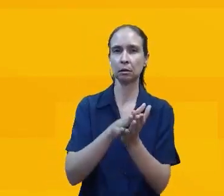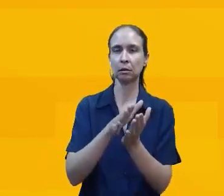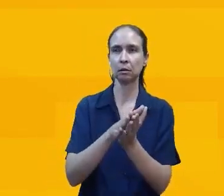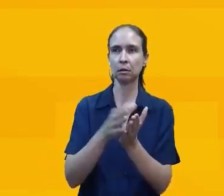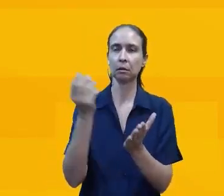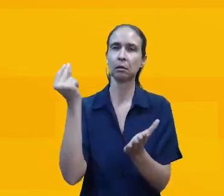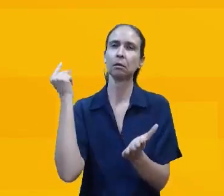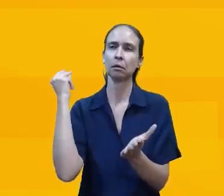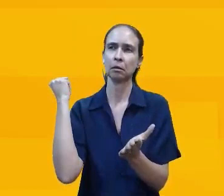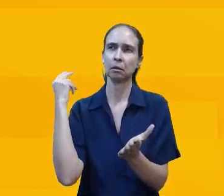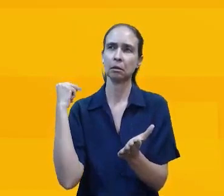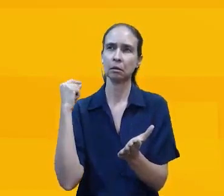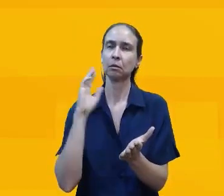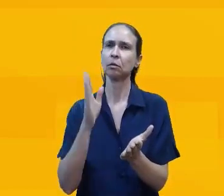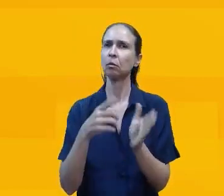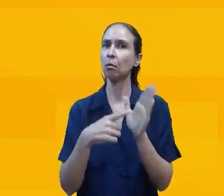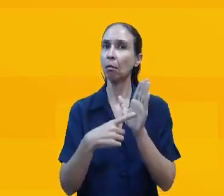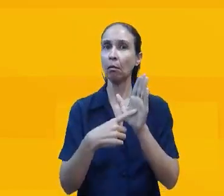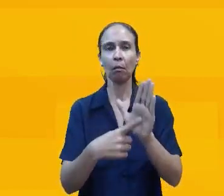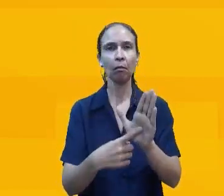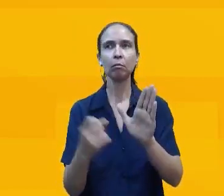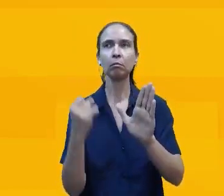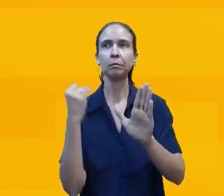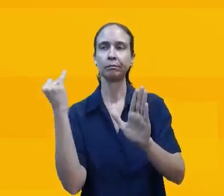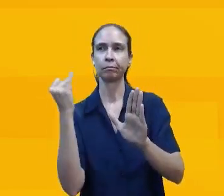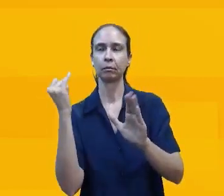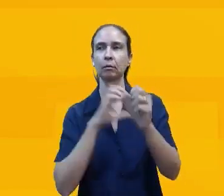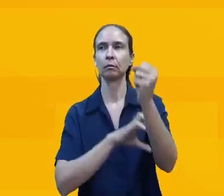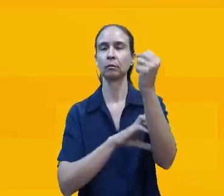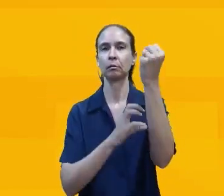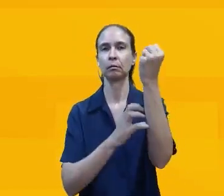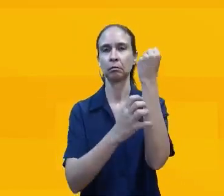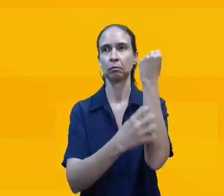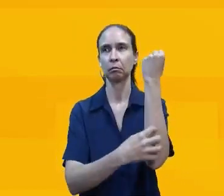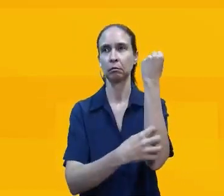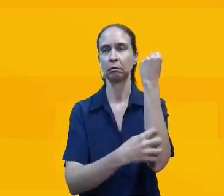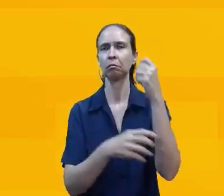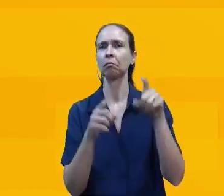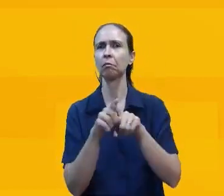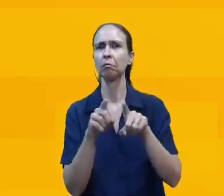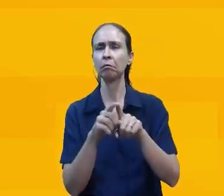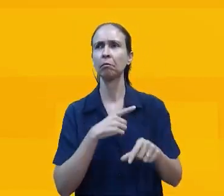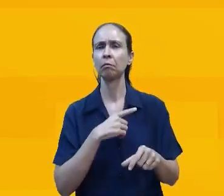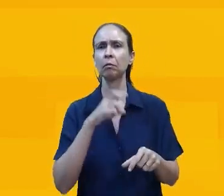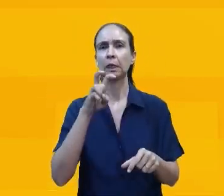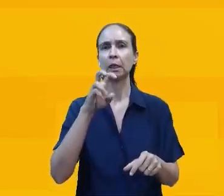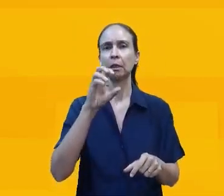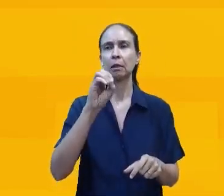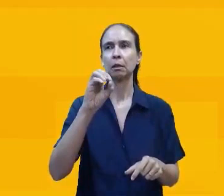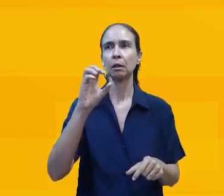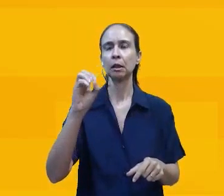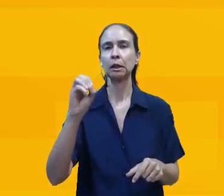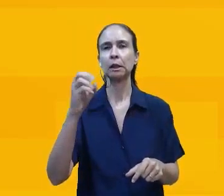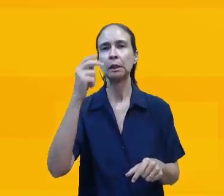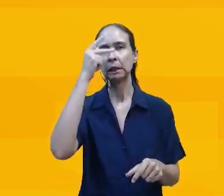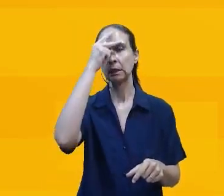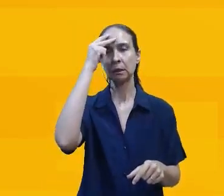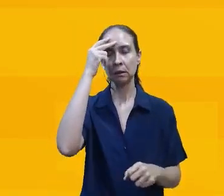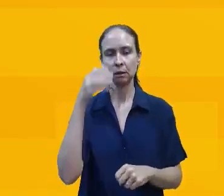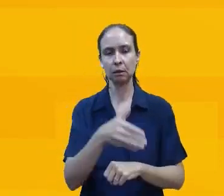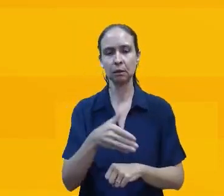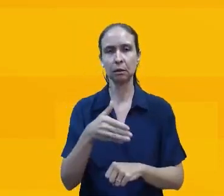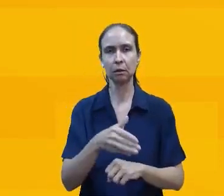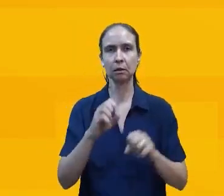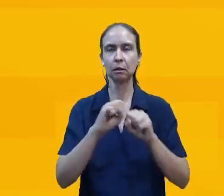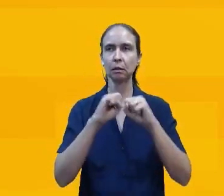engano, foi isso. E quase 500 ou mais de 500 pessoas. Esses são os números que até hoje não foram batidos, né, em nenhum outro